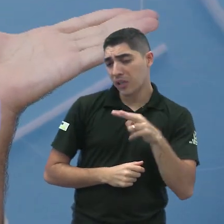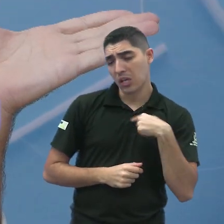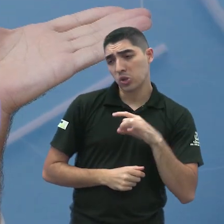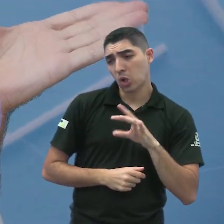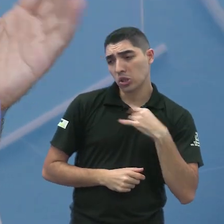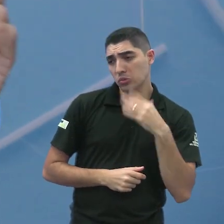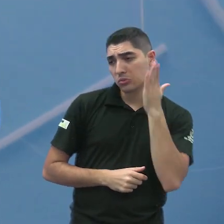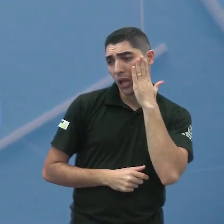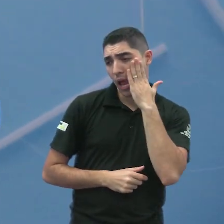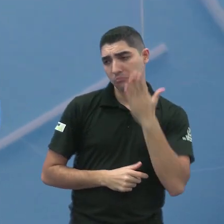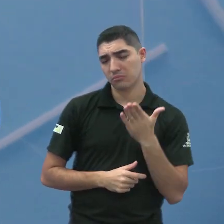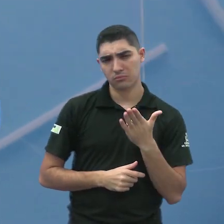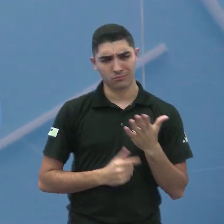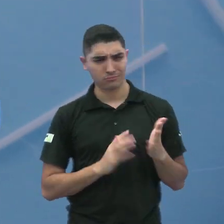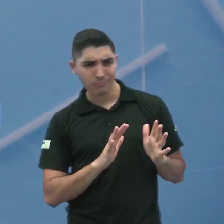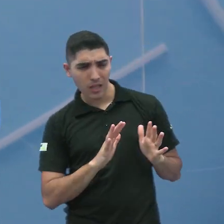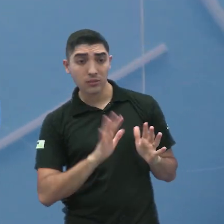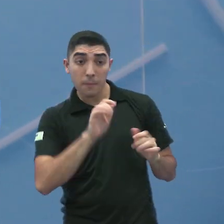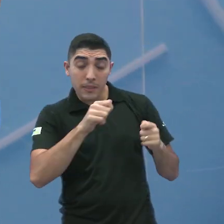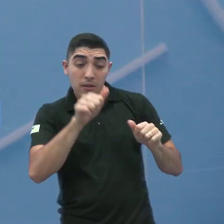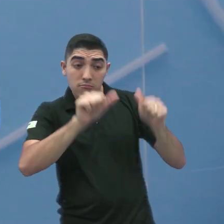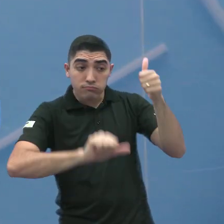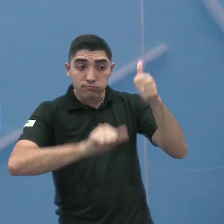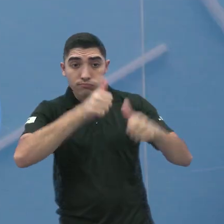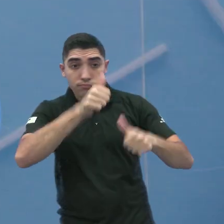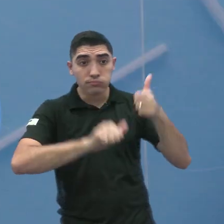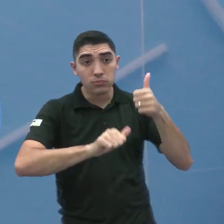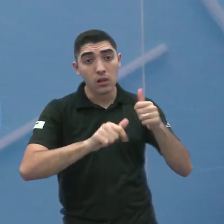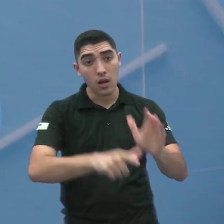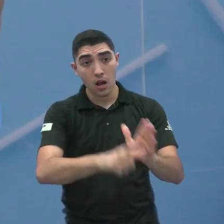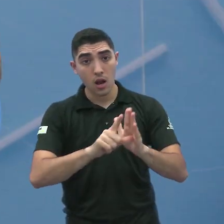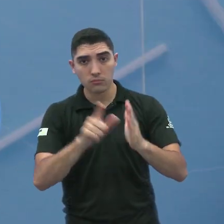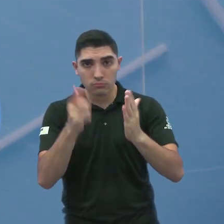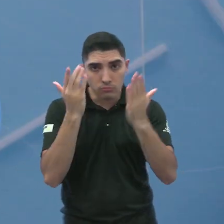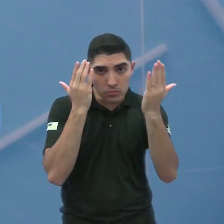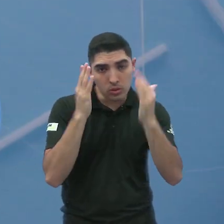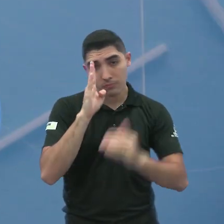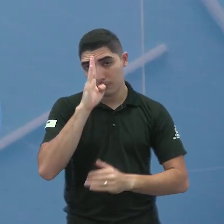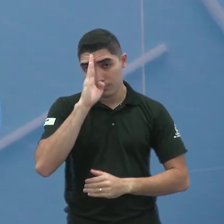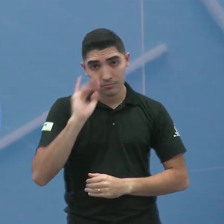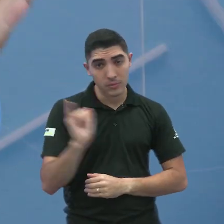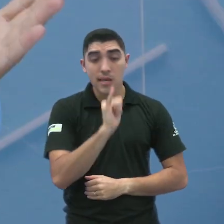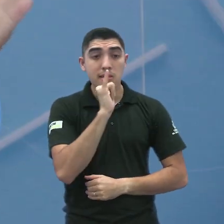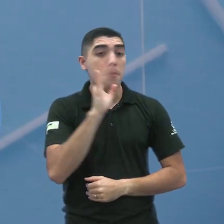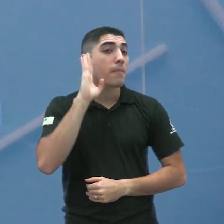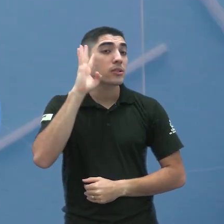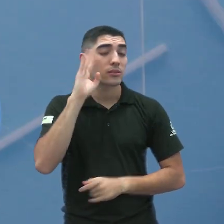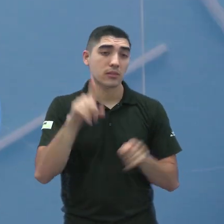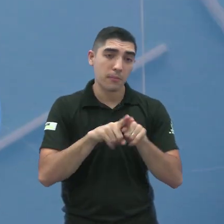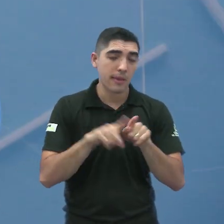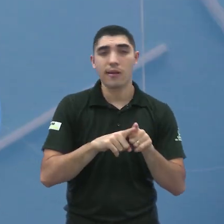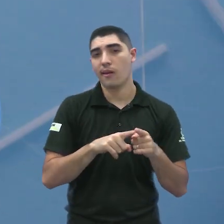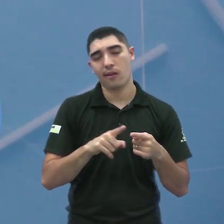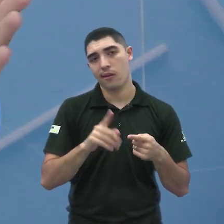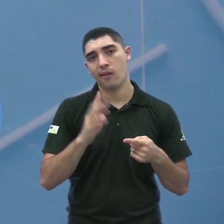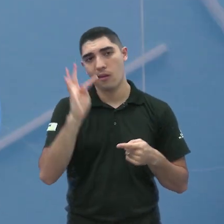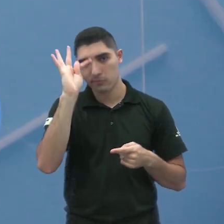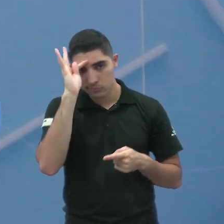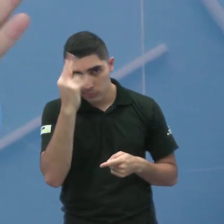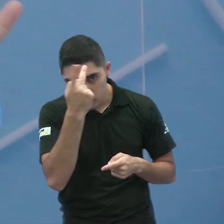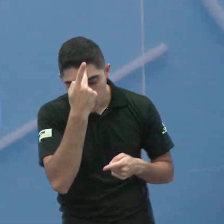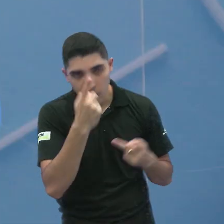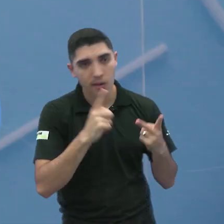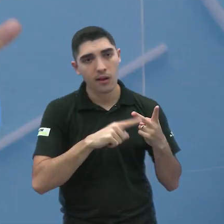avaliação neuropsicológica para algumas questões é fundamental. Principalmente aí se a gente for falar de déficit de atenção e hiperatividade, espectro